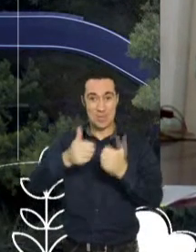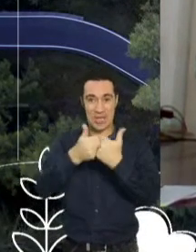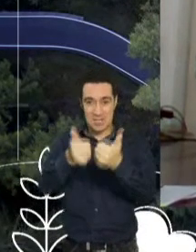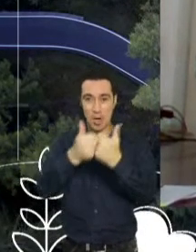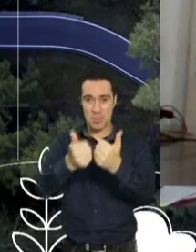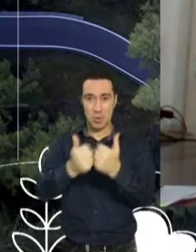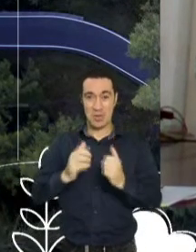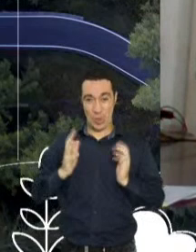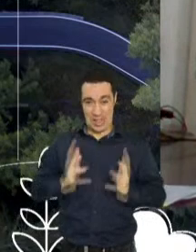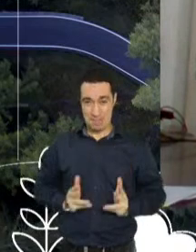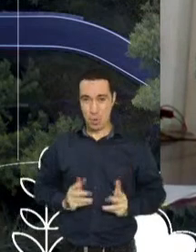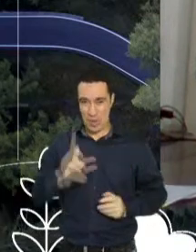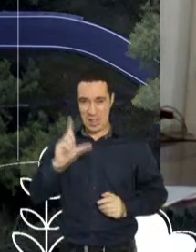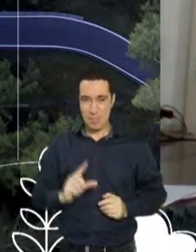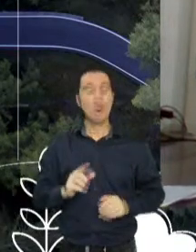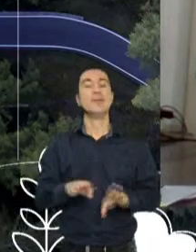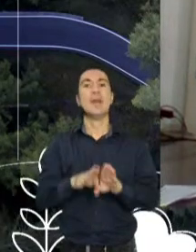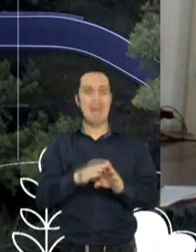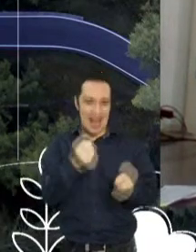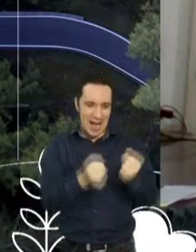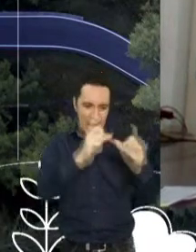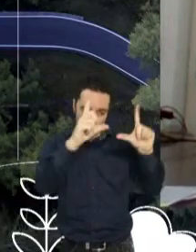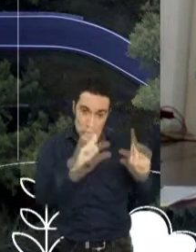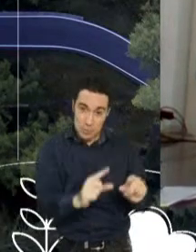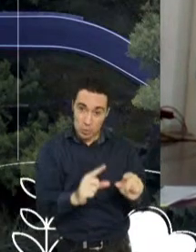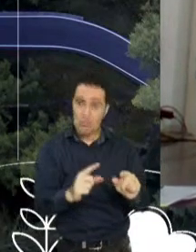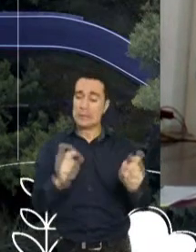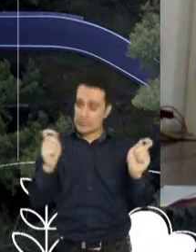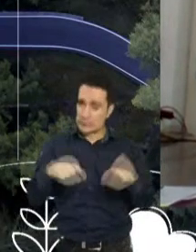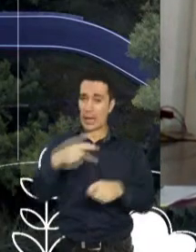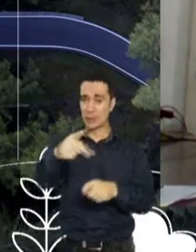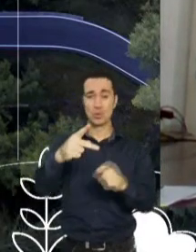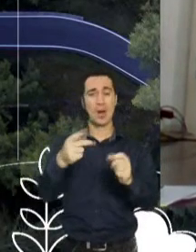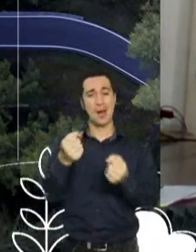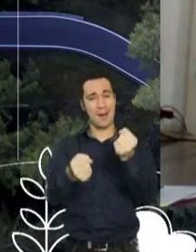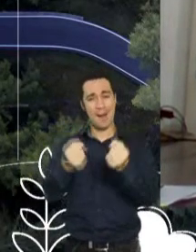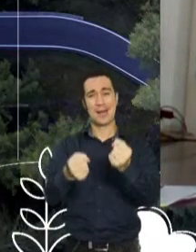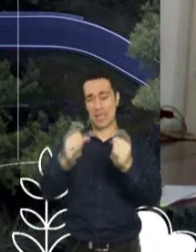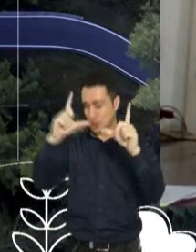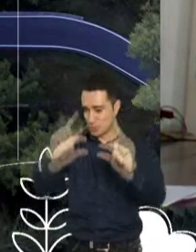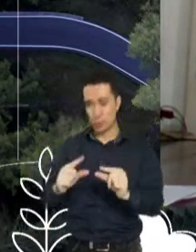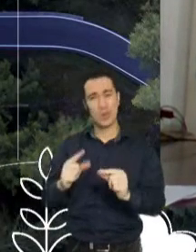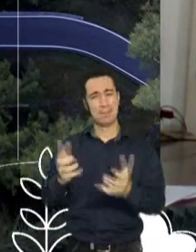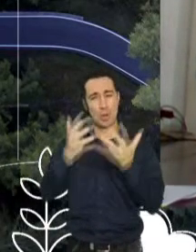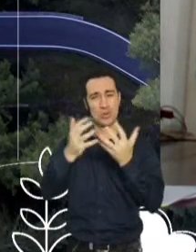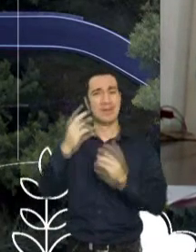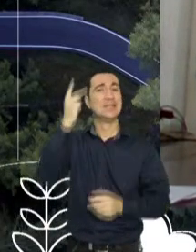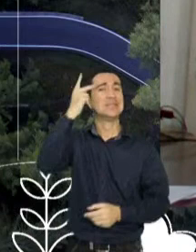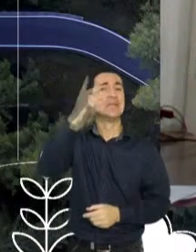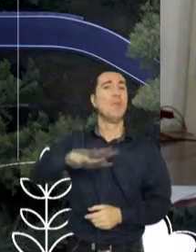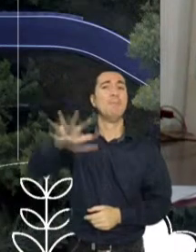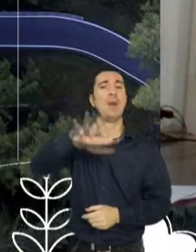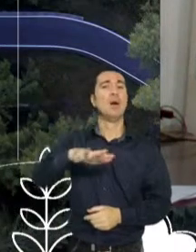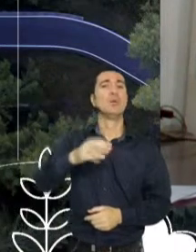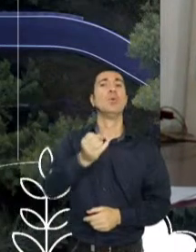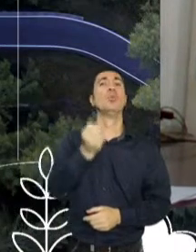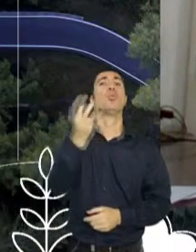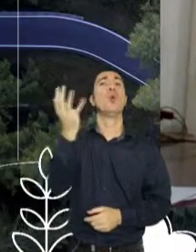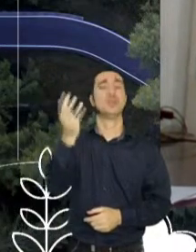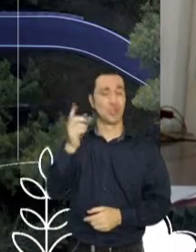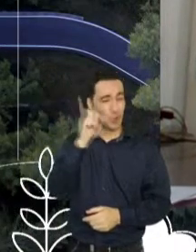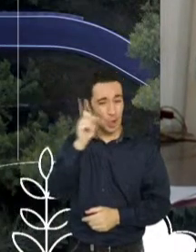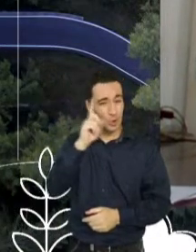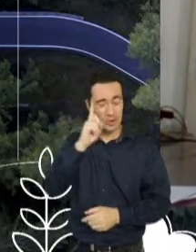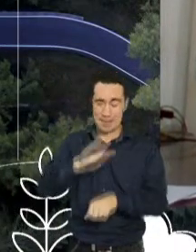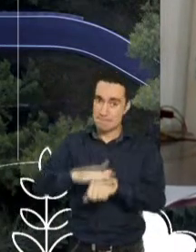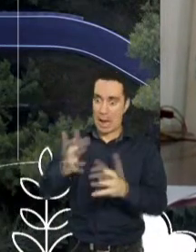os veículos, você vai reduzir a poluição na tua casa, que equivale hoje na cidade de São Paulo a fumar sem ter escolha 2 a 3 cigarros por dia.